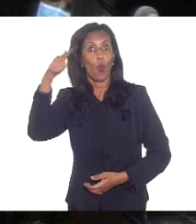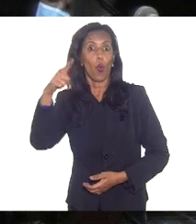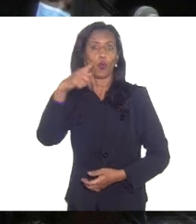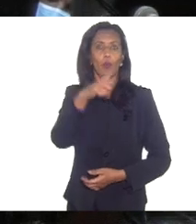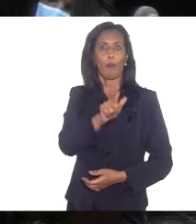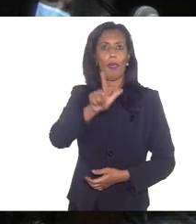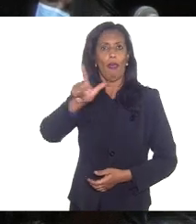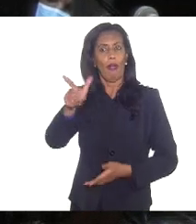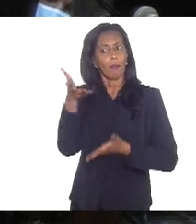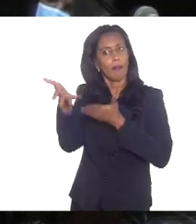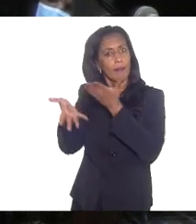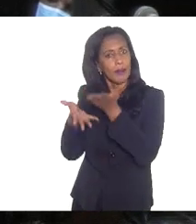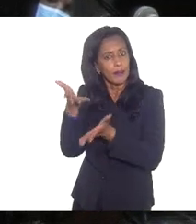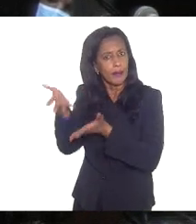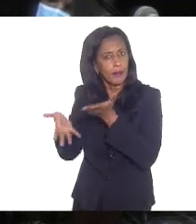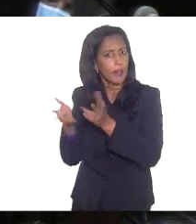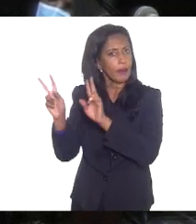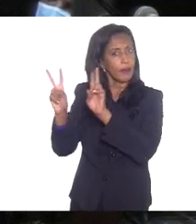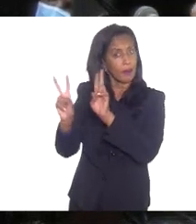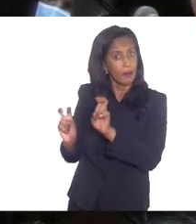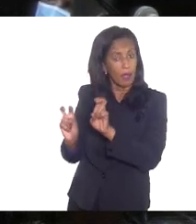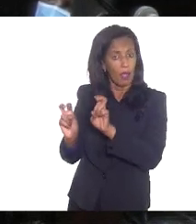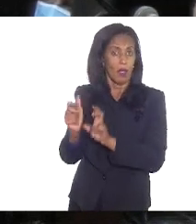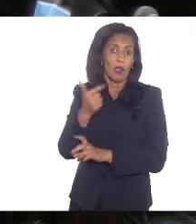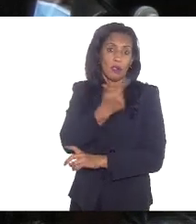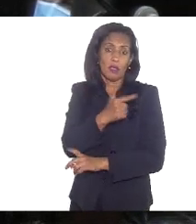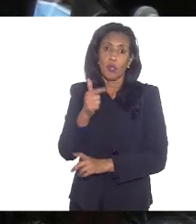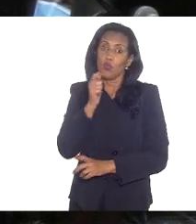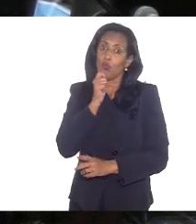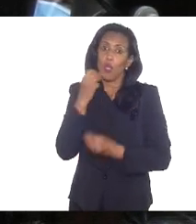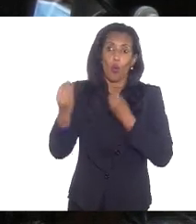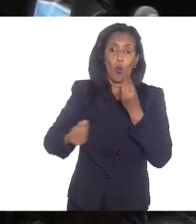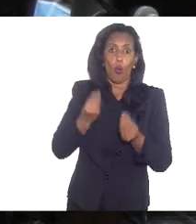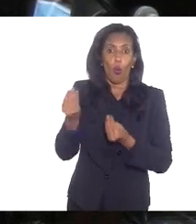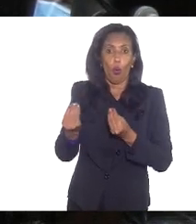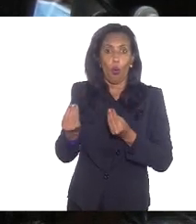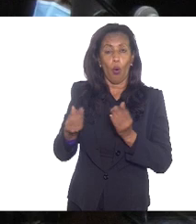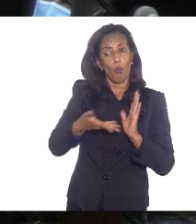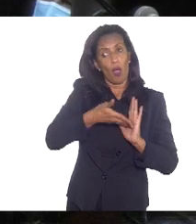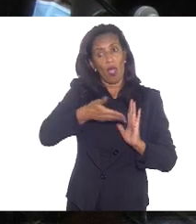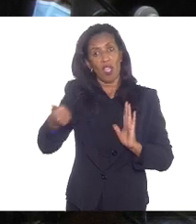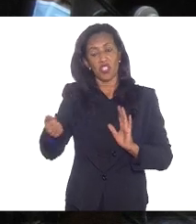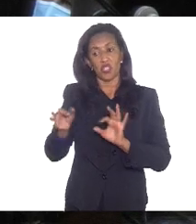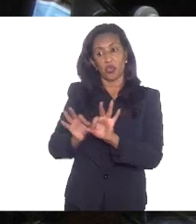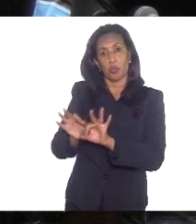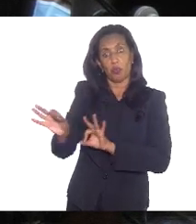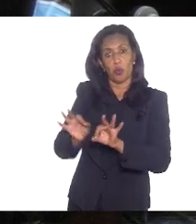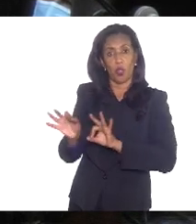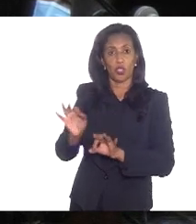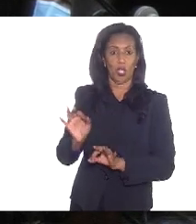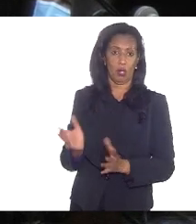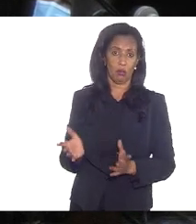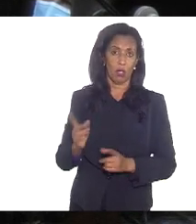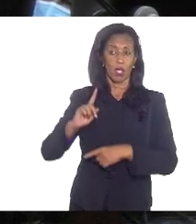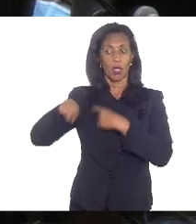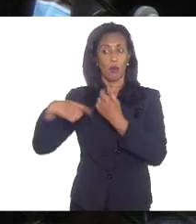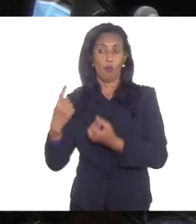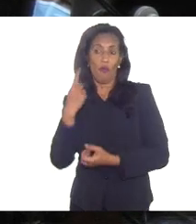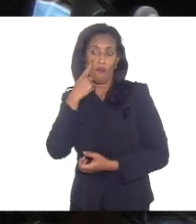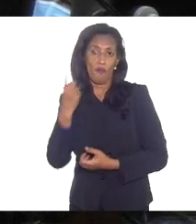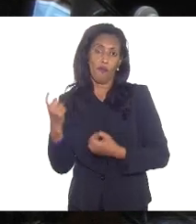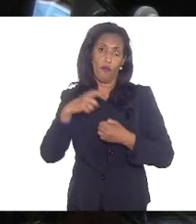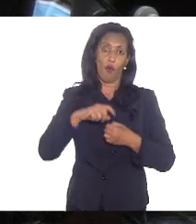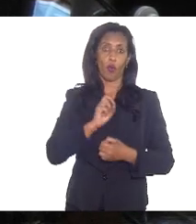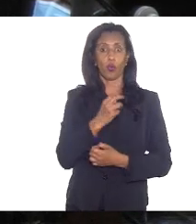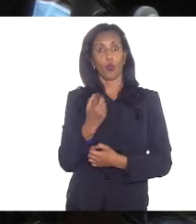disso. Se não tiver forma de ter negociação, retira o projeto e aí depois o governo vai dizer se volta ou não.